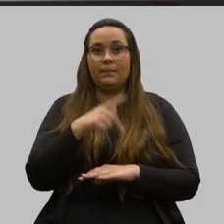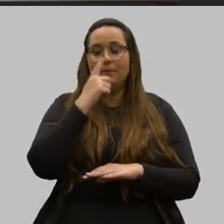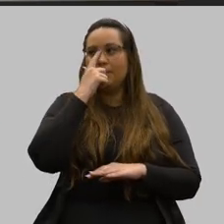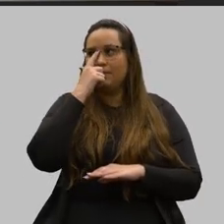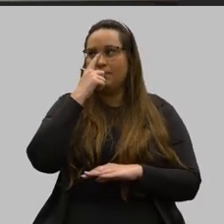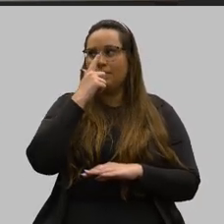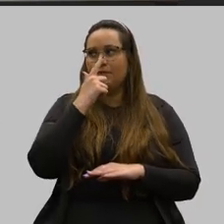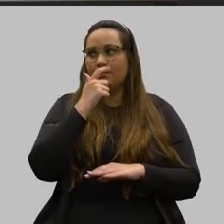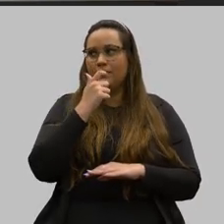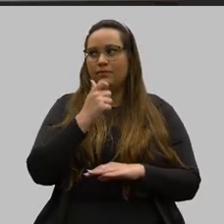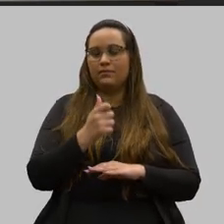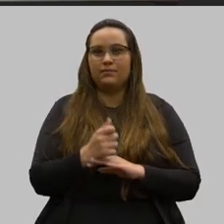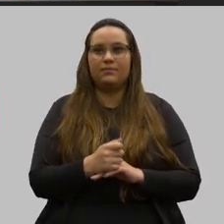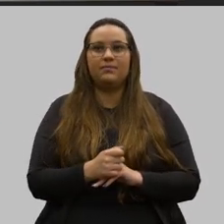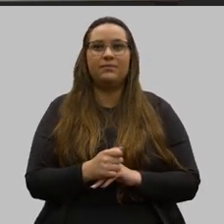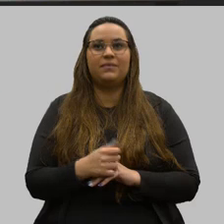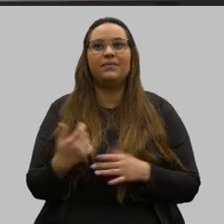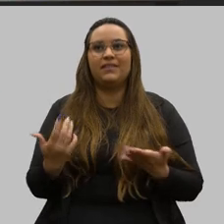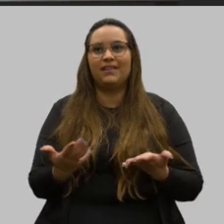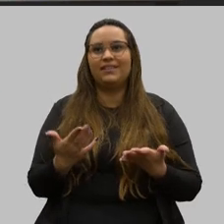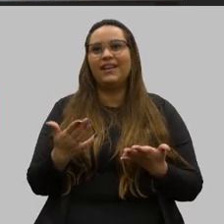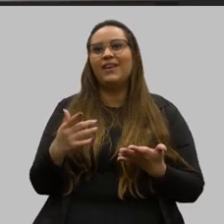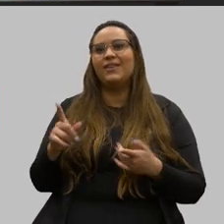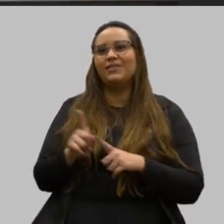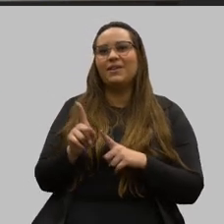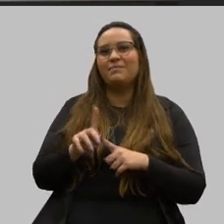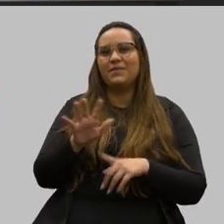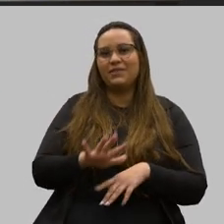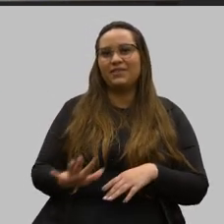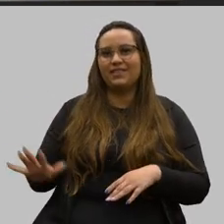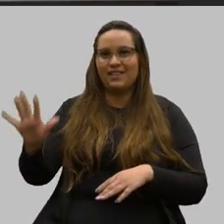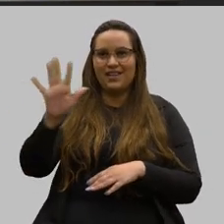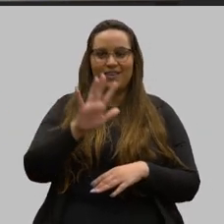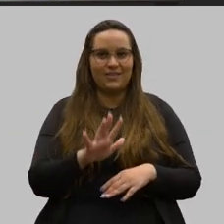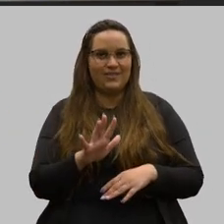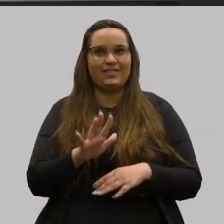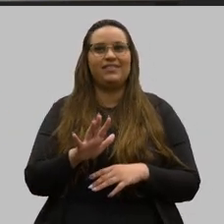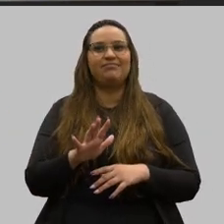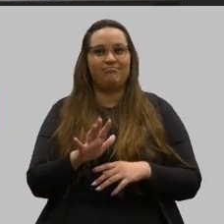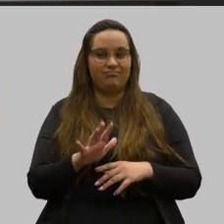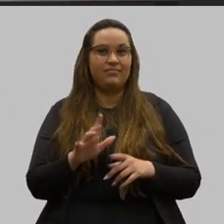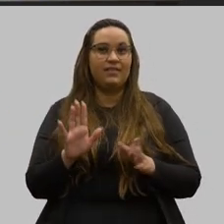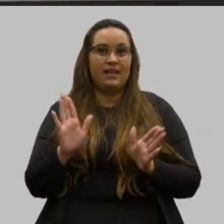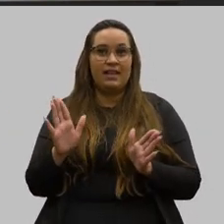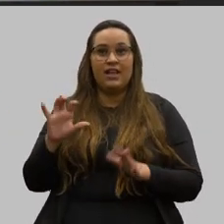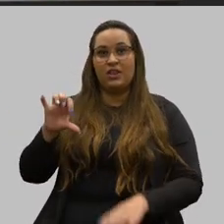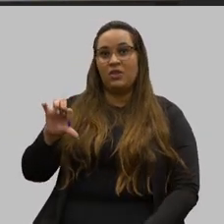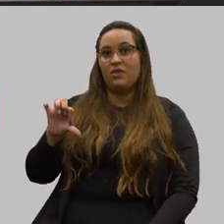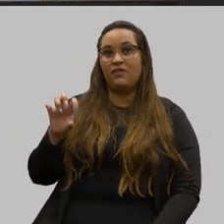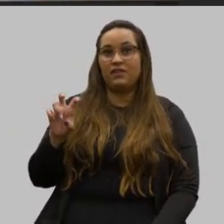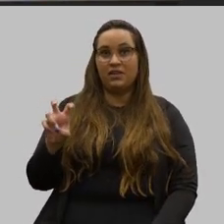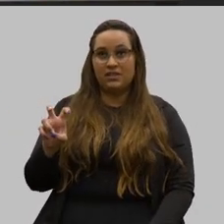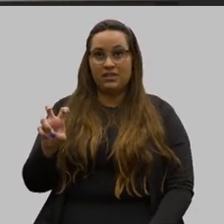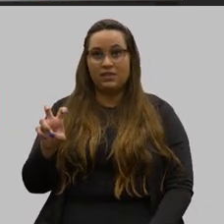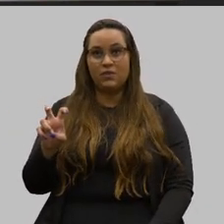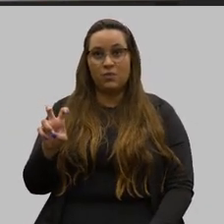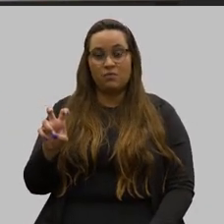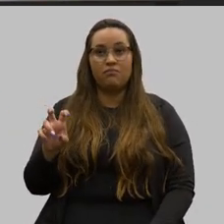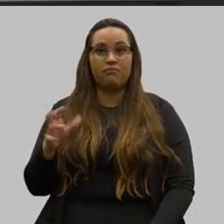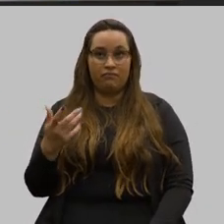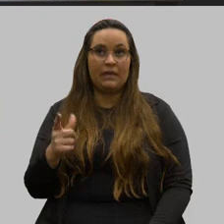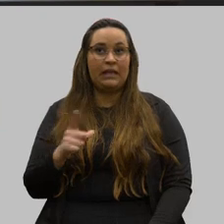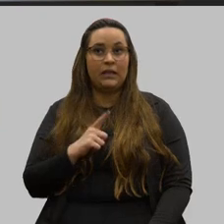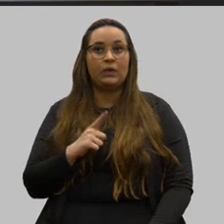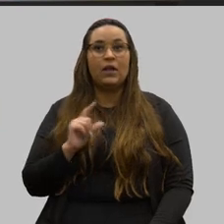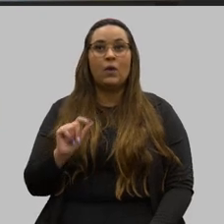todos os parques estaduais todas as áreas de conservação estaduais que hoje são 95 Então nós vamos ter uma atuação de